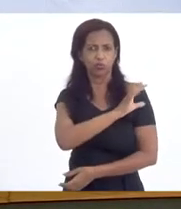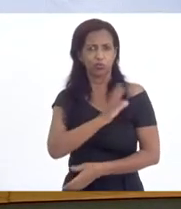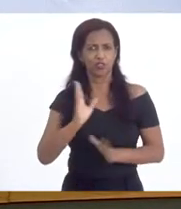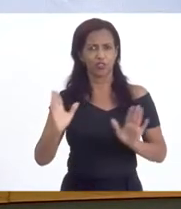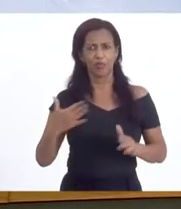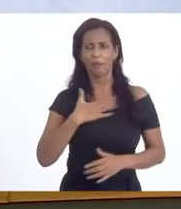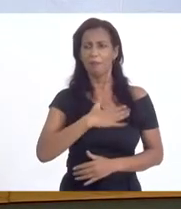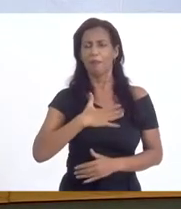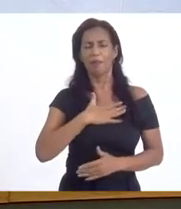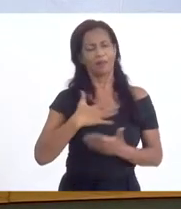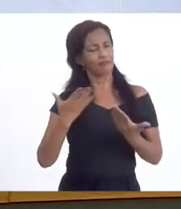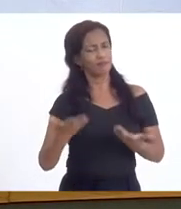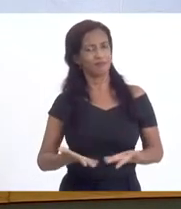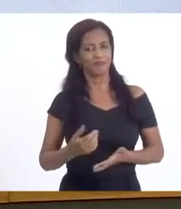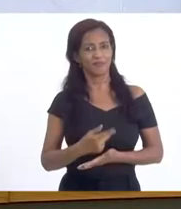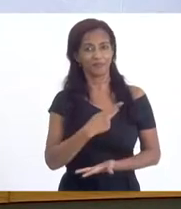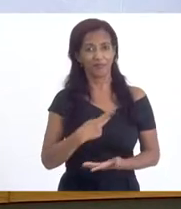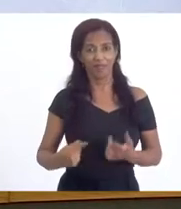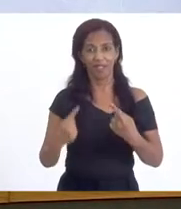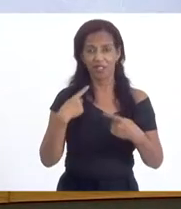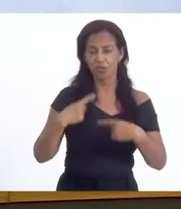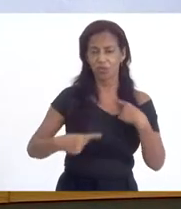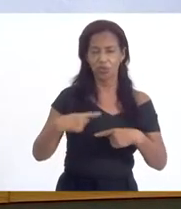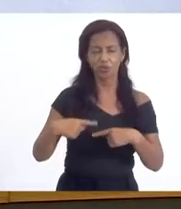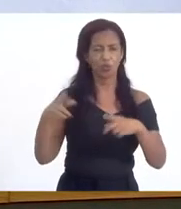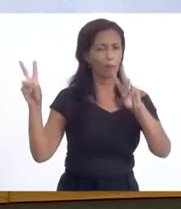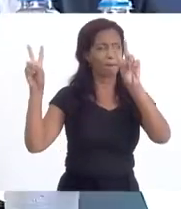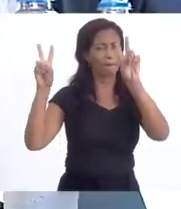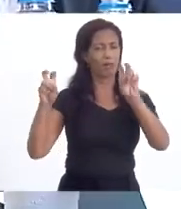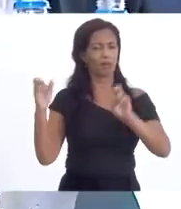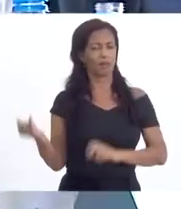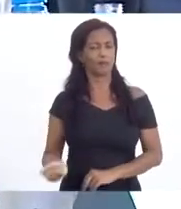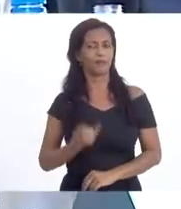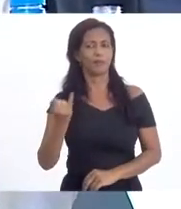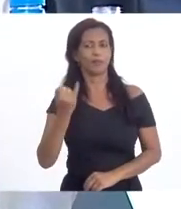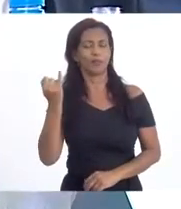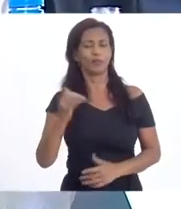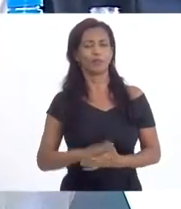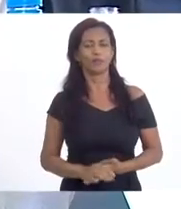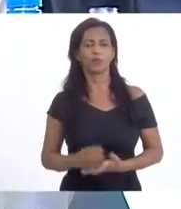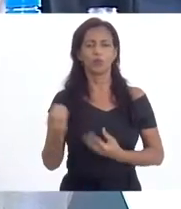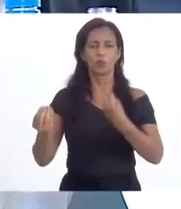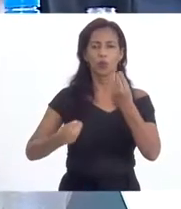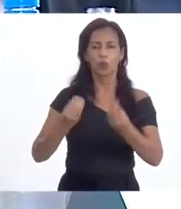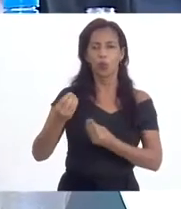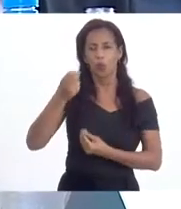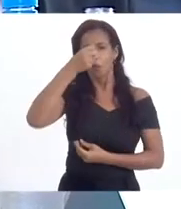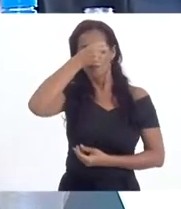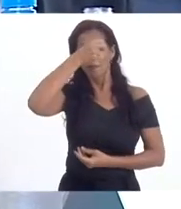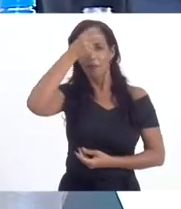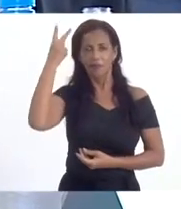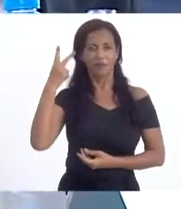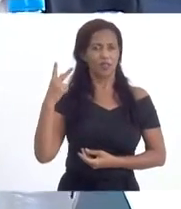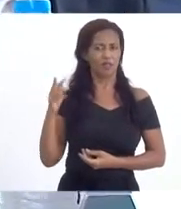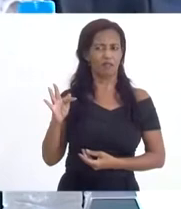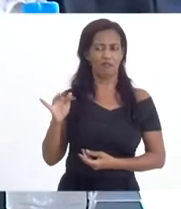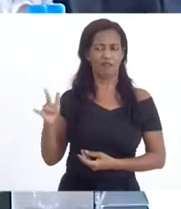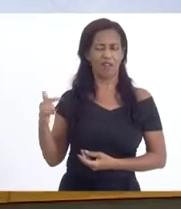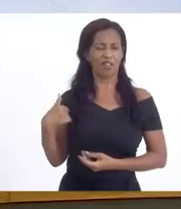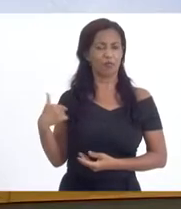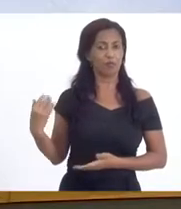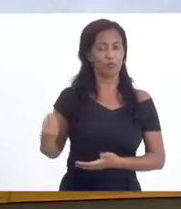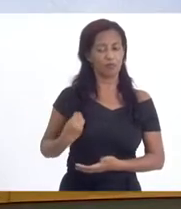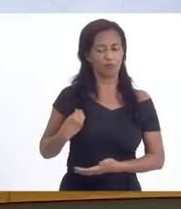gente, é um prazer estar aqui, presidente, poder estar discutindo esse tema tão importante para todos nós. Como a prefeita Fátima, que me antecedeu, falou, vivemos um momento de